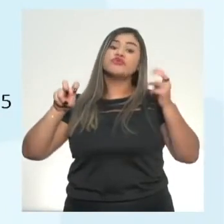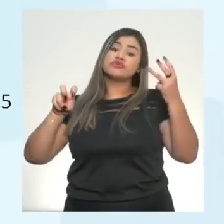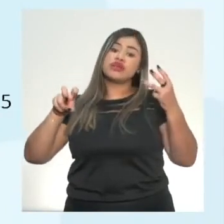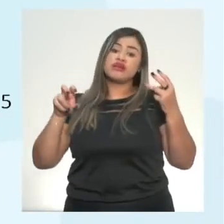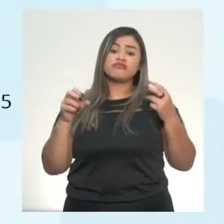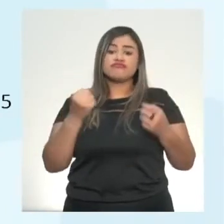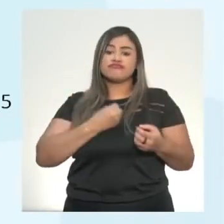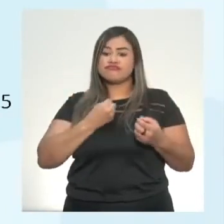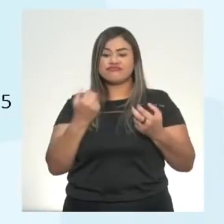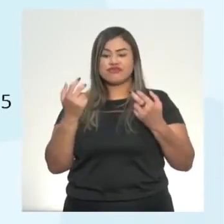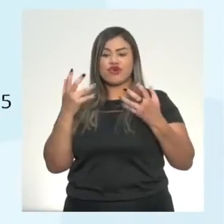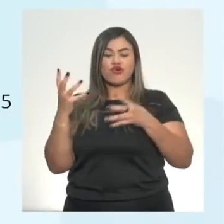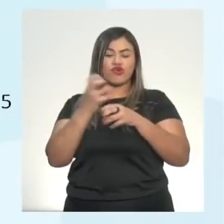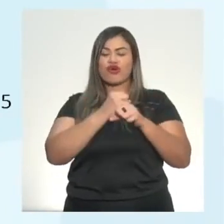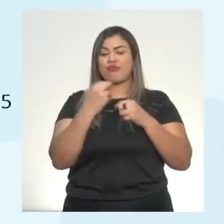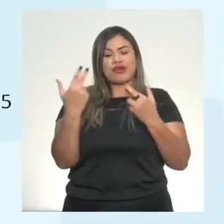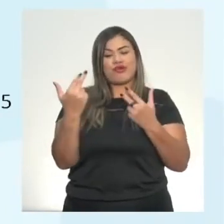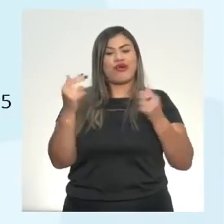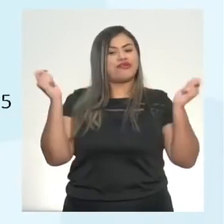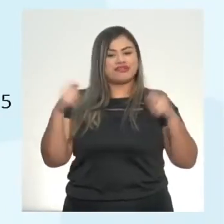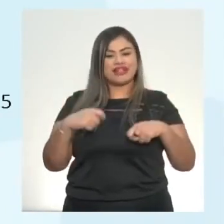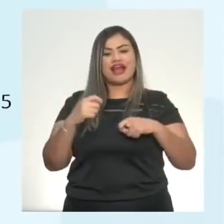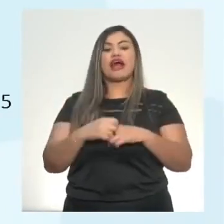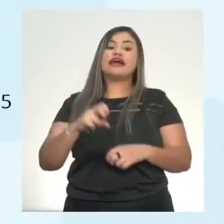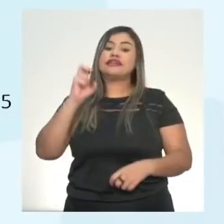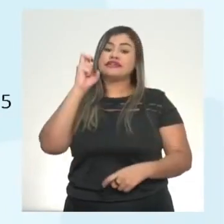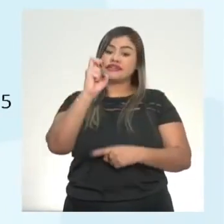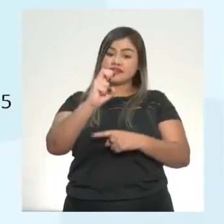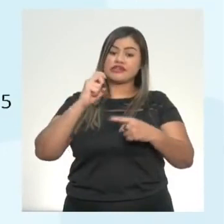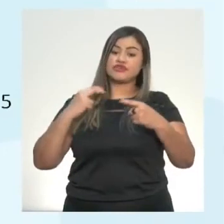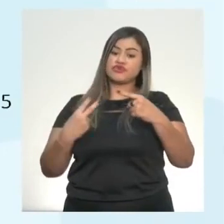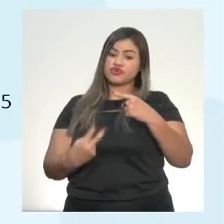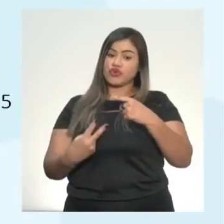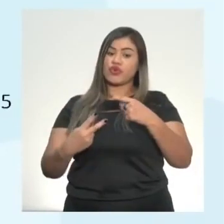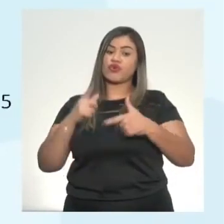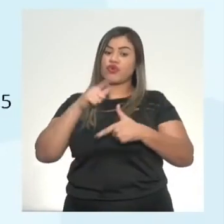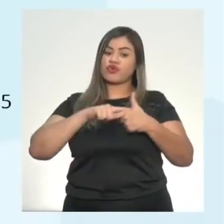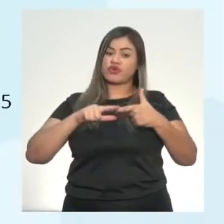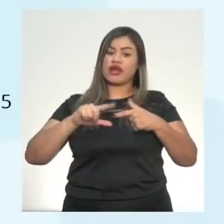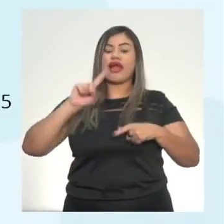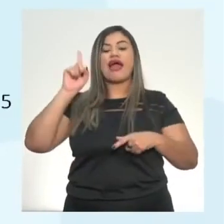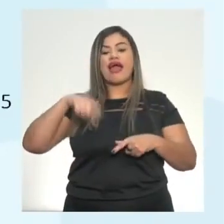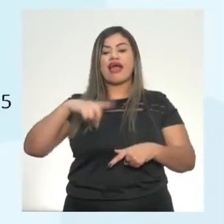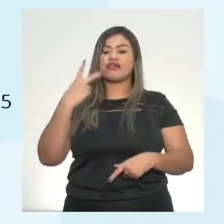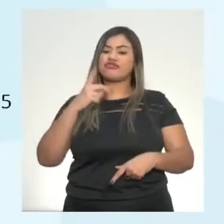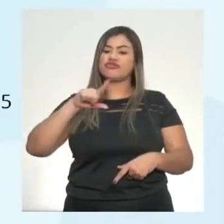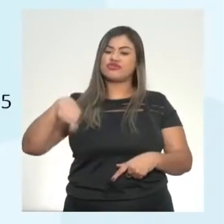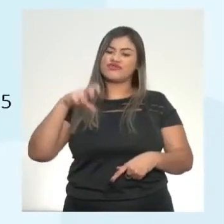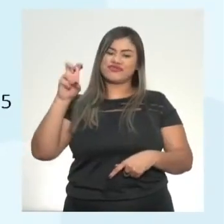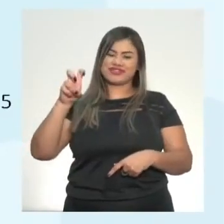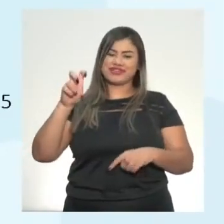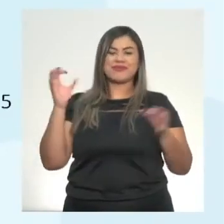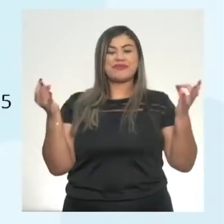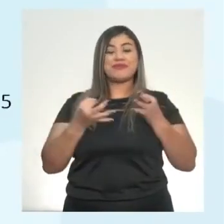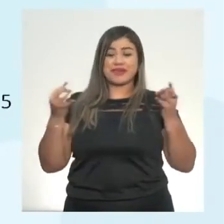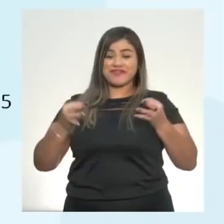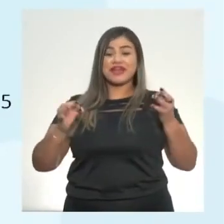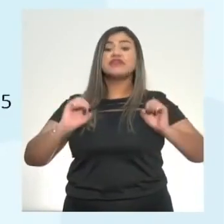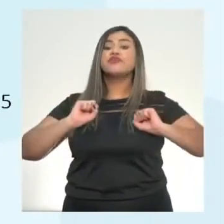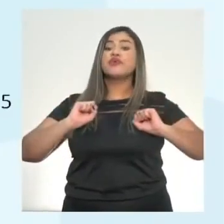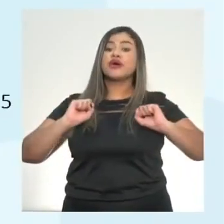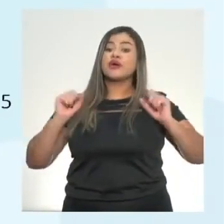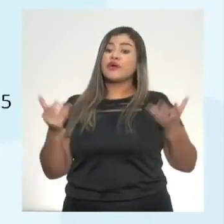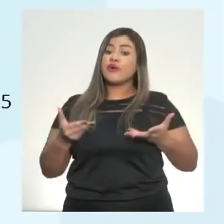5 e o 2. 5 dividido por 2, 2,5. Perfeito. Então, agora,